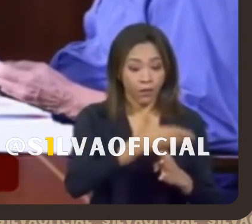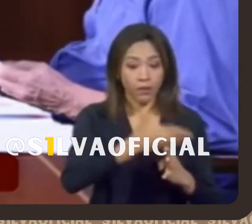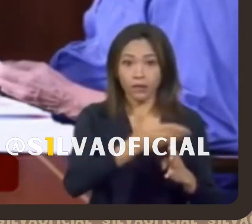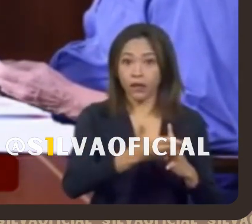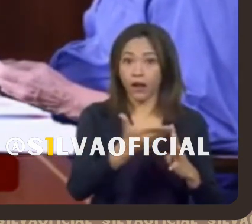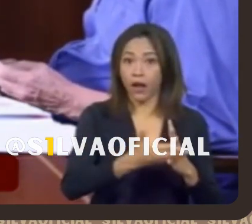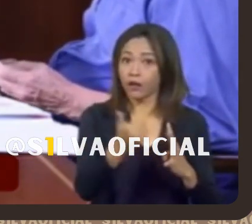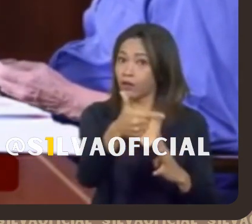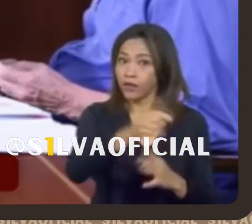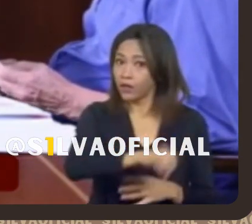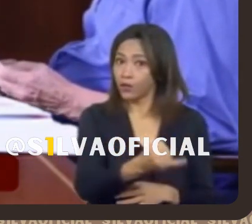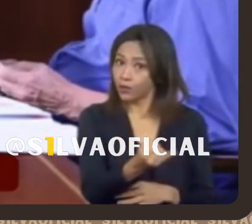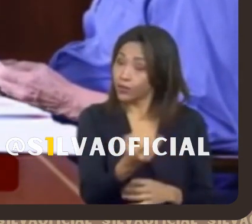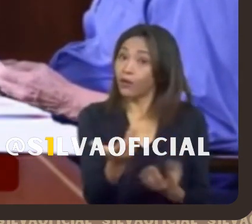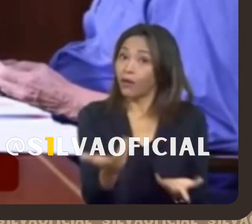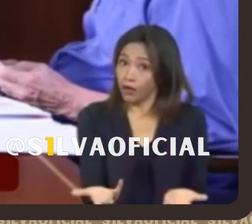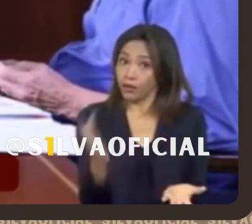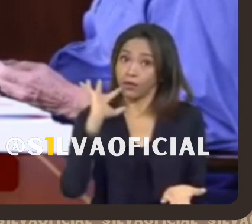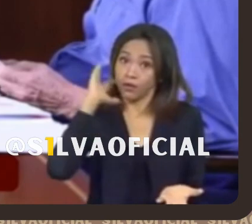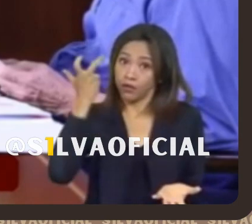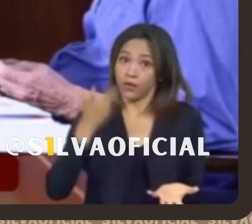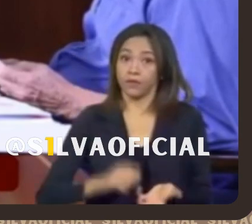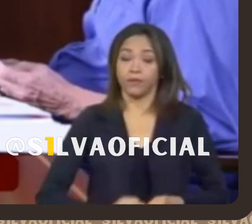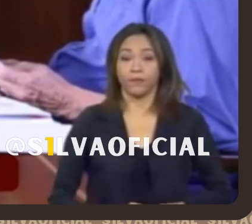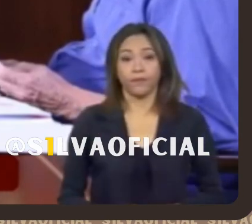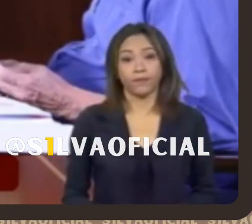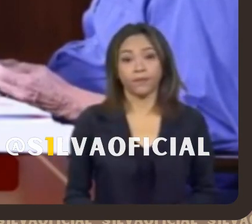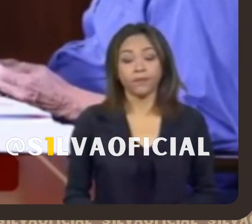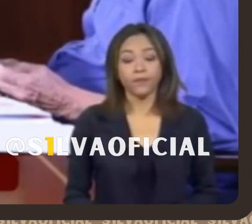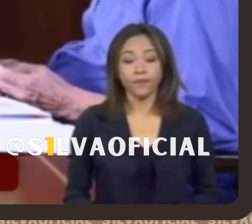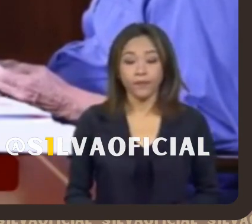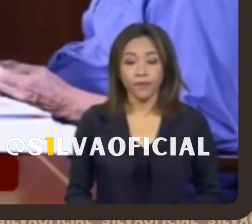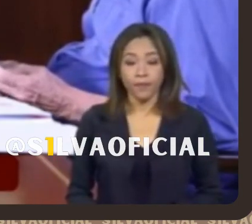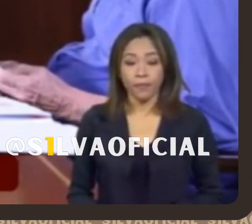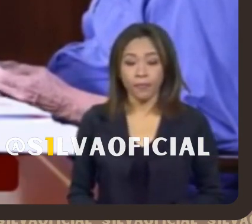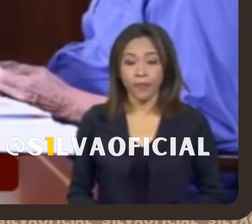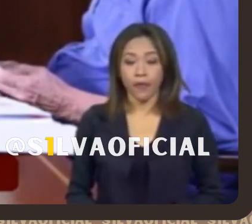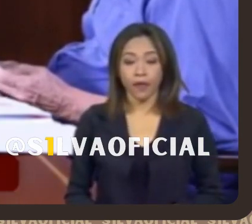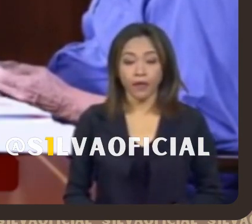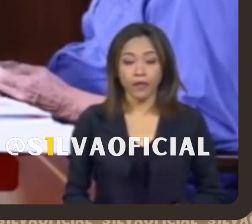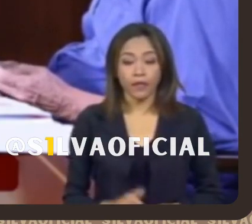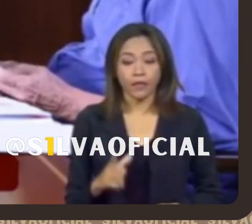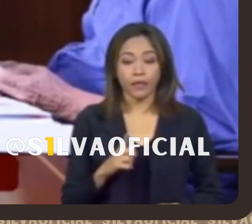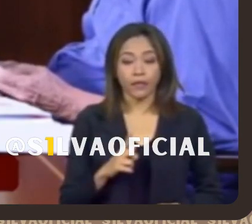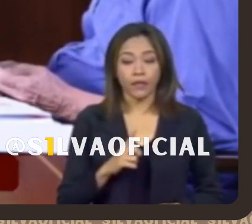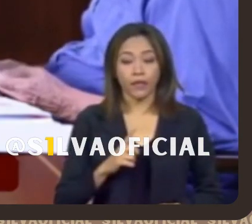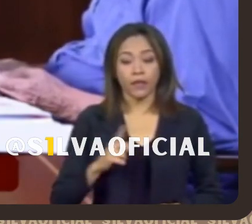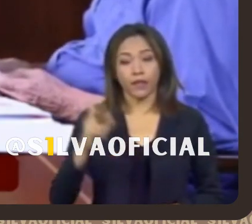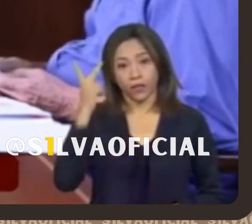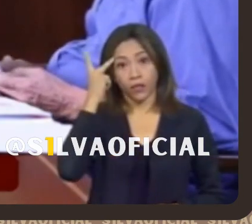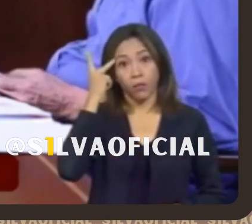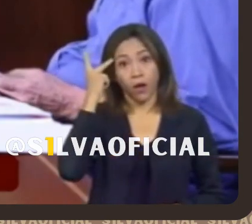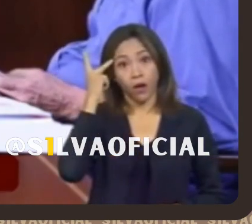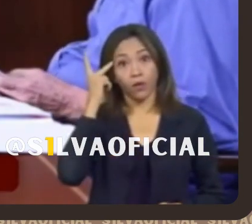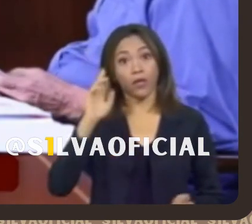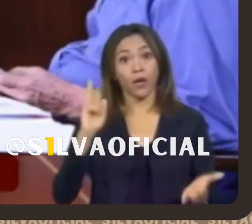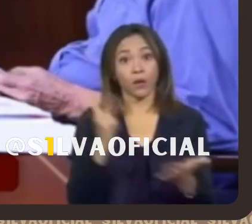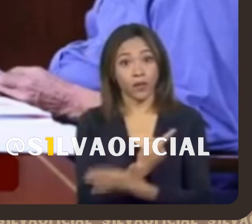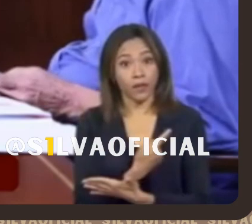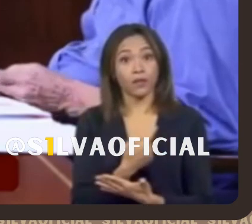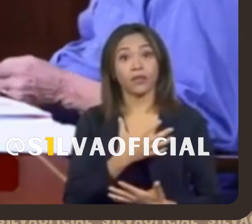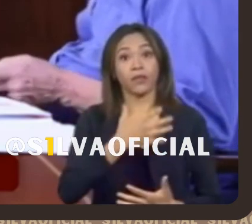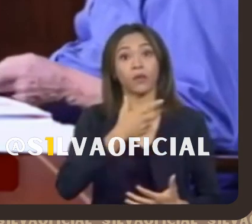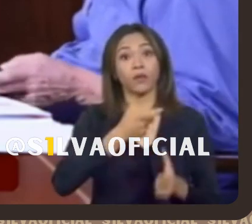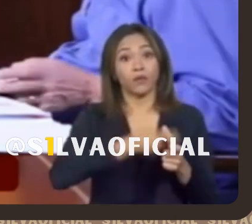situações por exemplo por exemplo que aqui uma um cidadão de São Paulo eh que deve r$ 1.000 no curso de análise de desenvolvimento do sistema